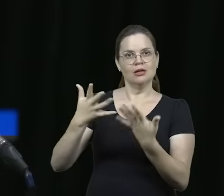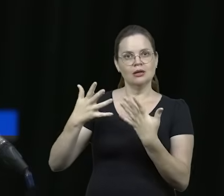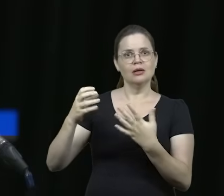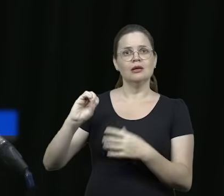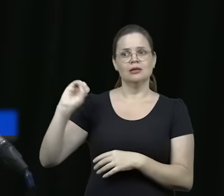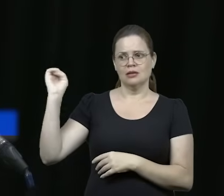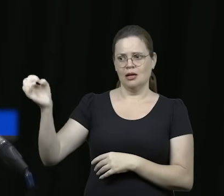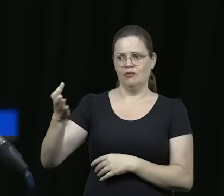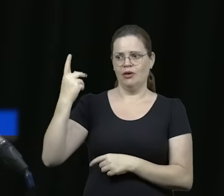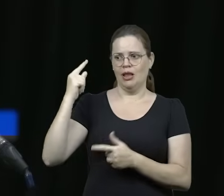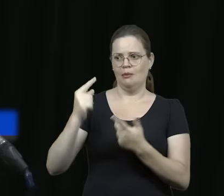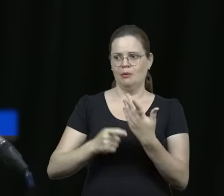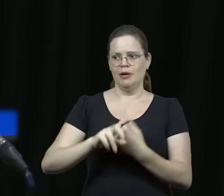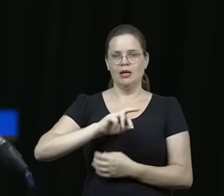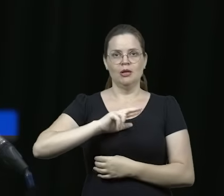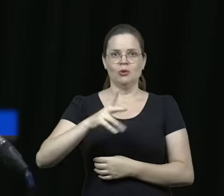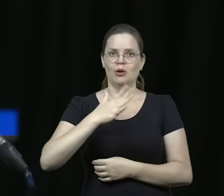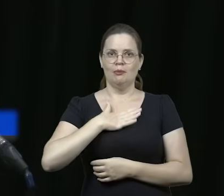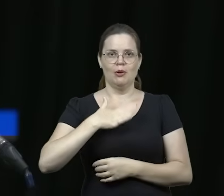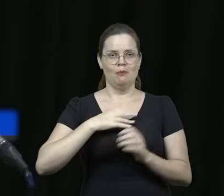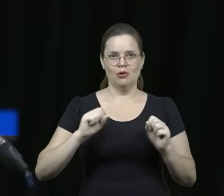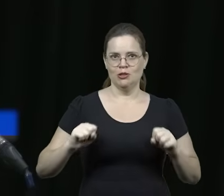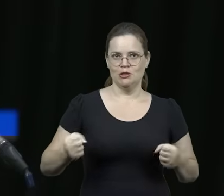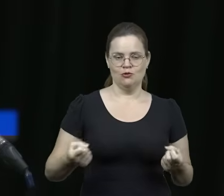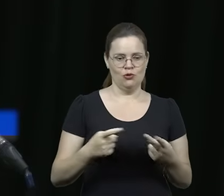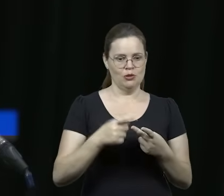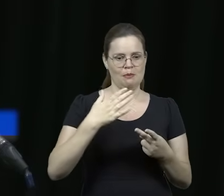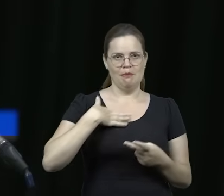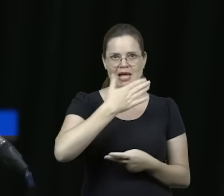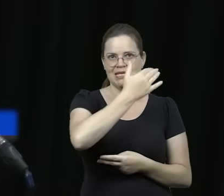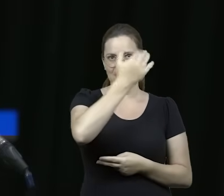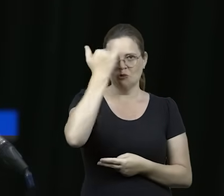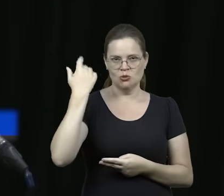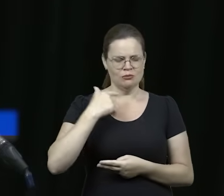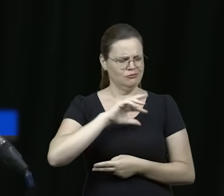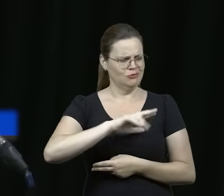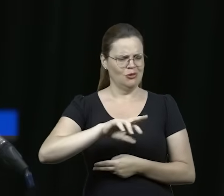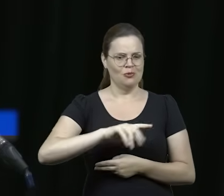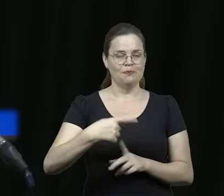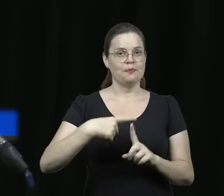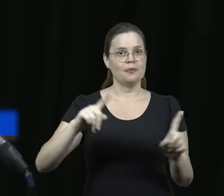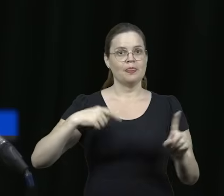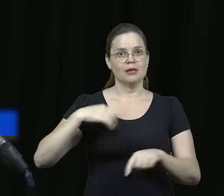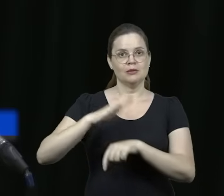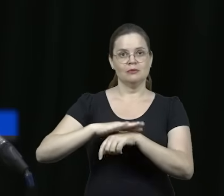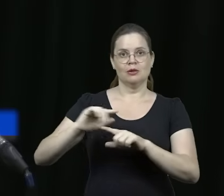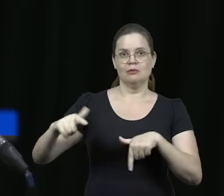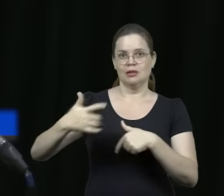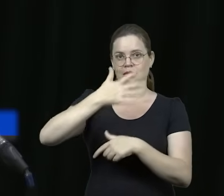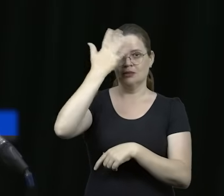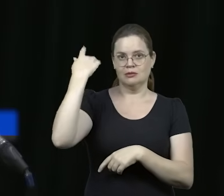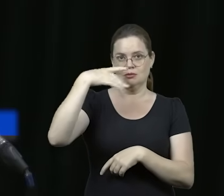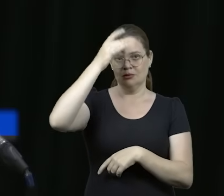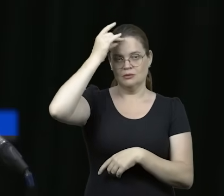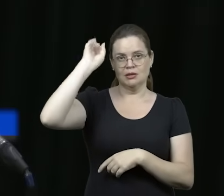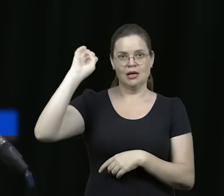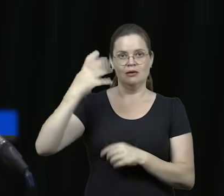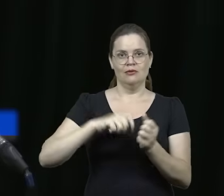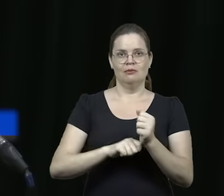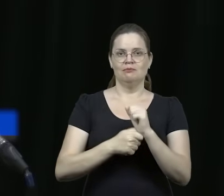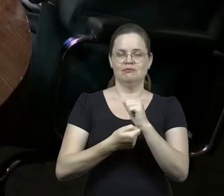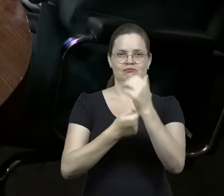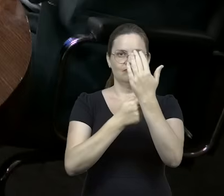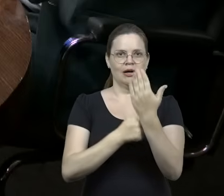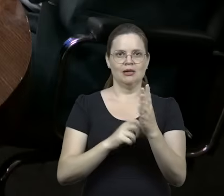nosso intelecto, pela sabedoria humana, mas é pelo Espírito Santo. O Espírito Santo que é o revelador dos mistérios, né? Então